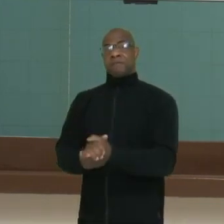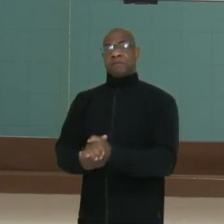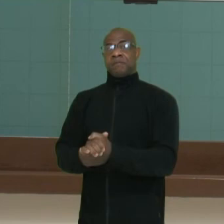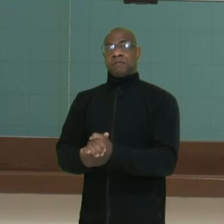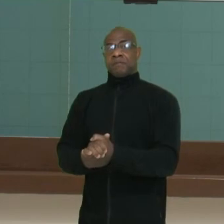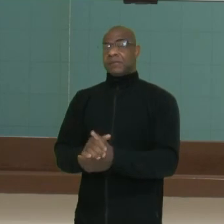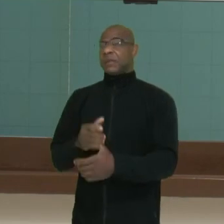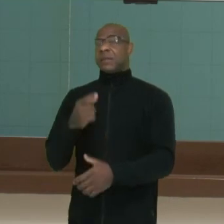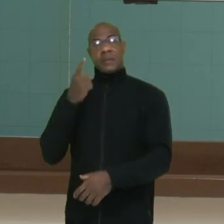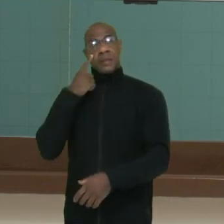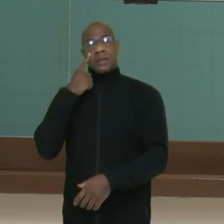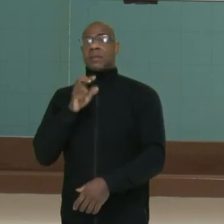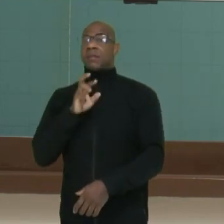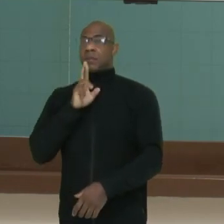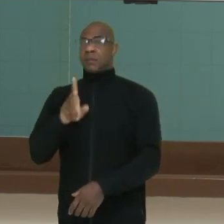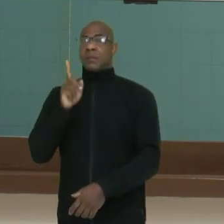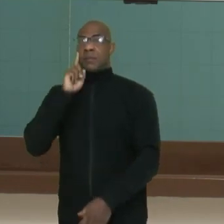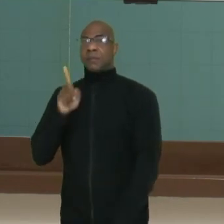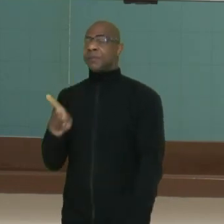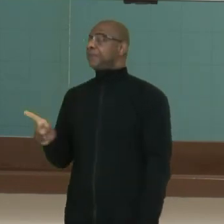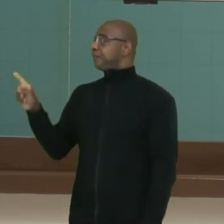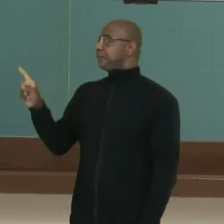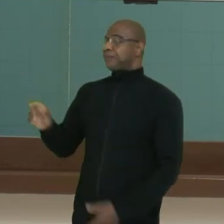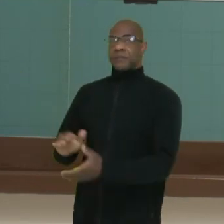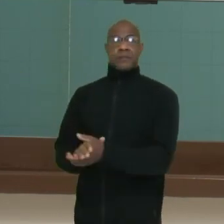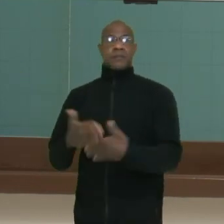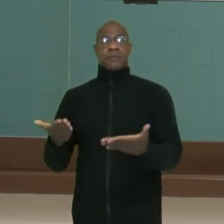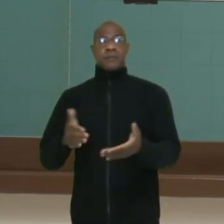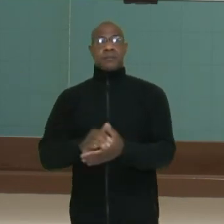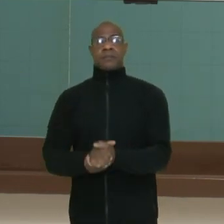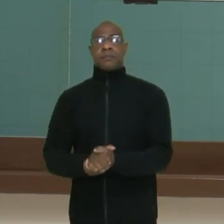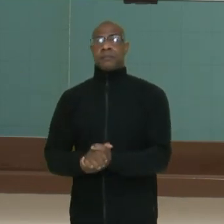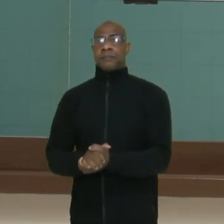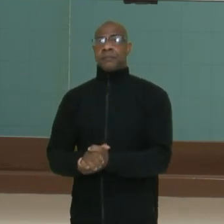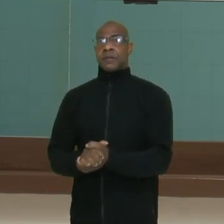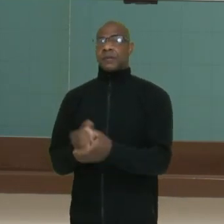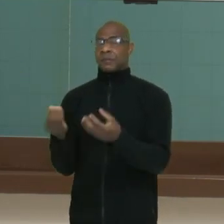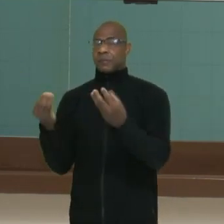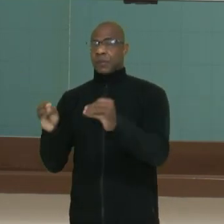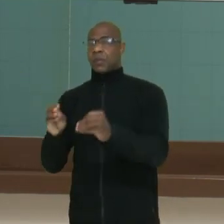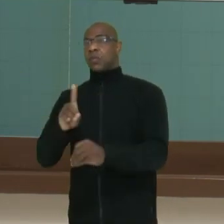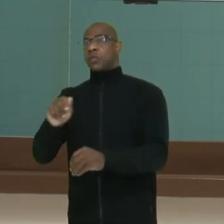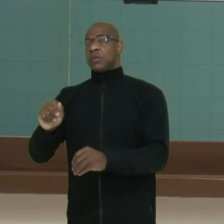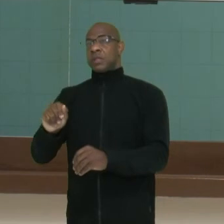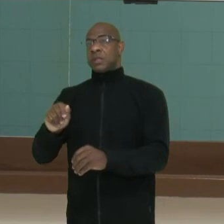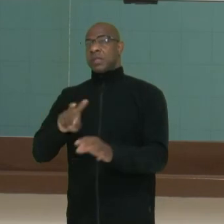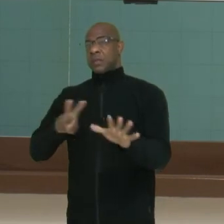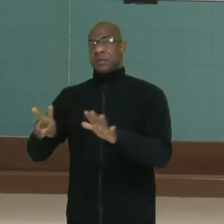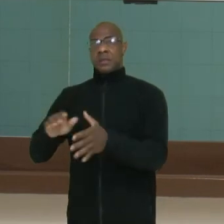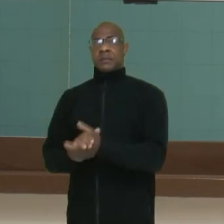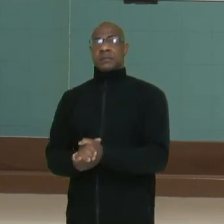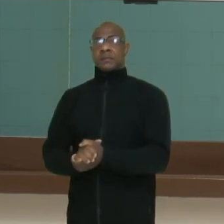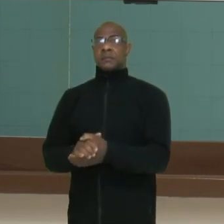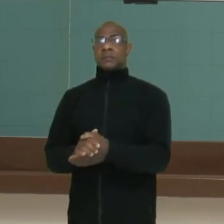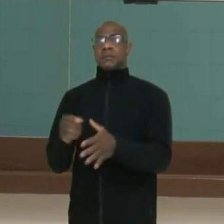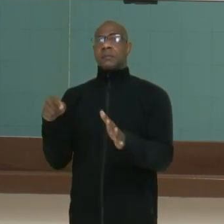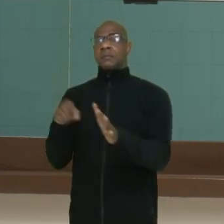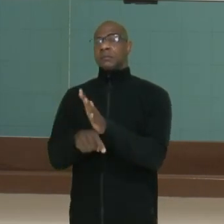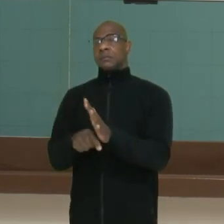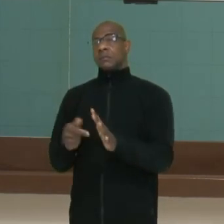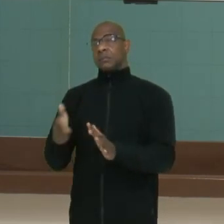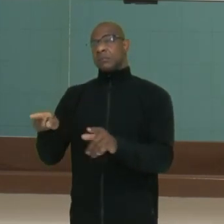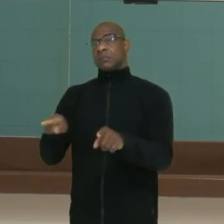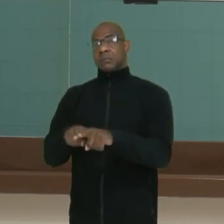Tente responder isso em inglês. Today is, e aí você completa com um dos dias da semana. Outra perguntinha para